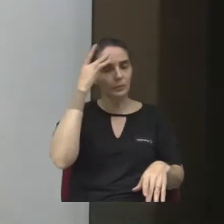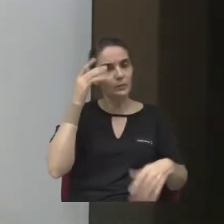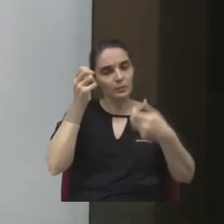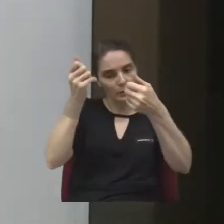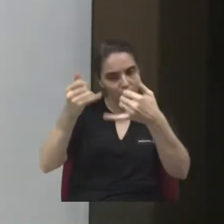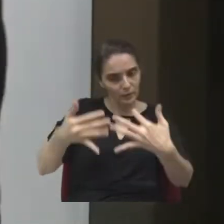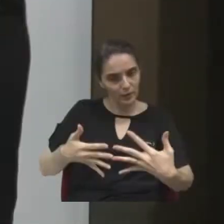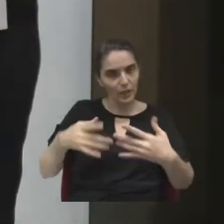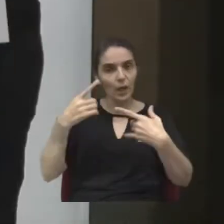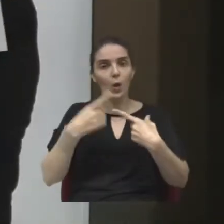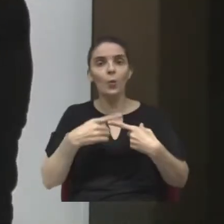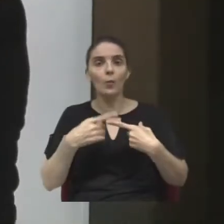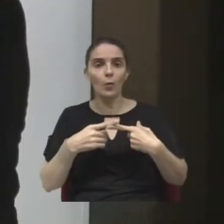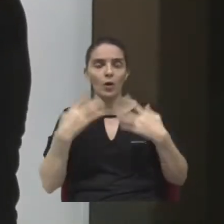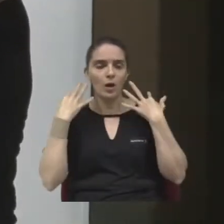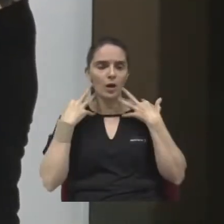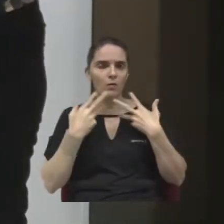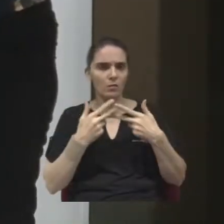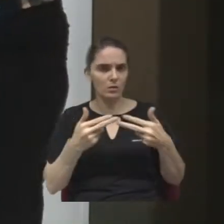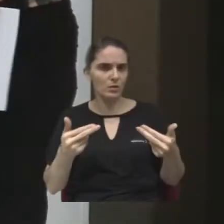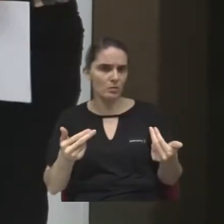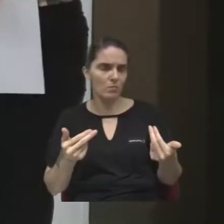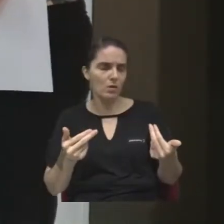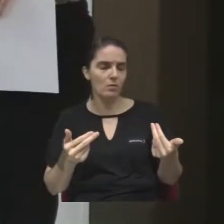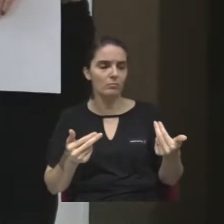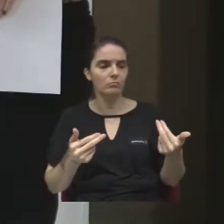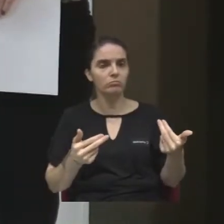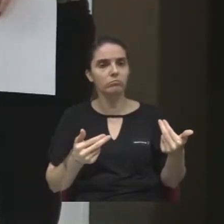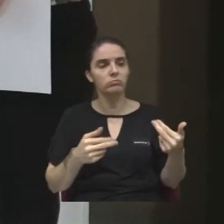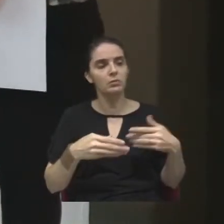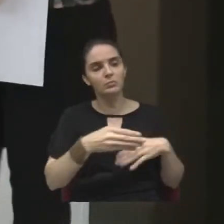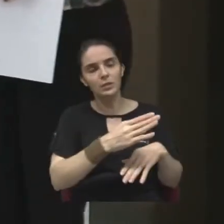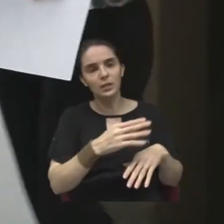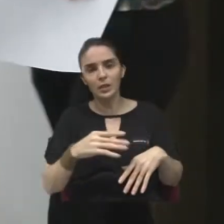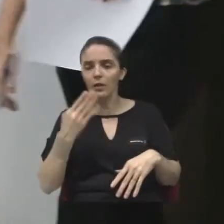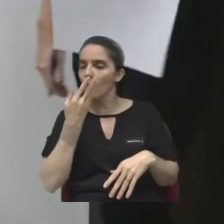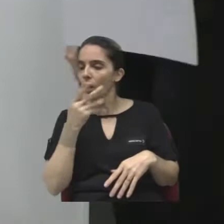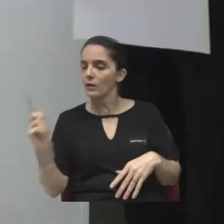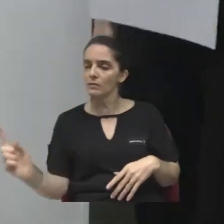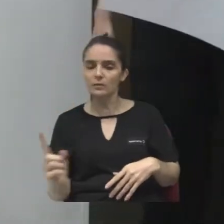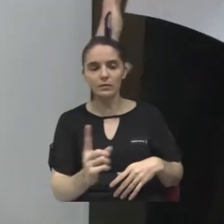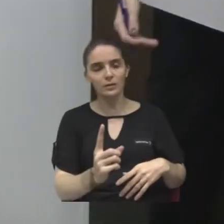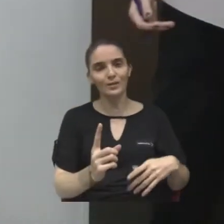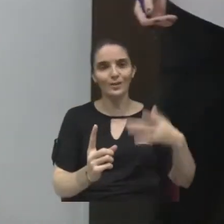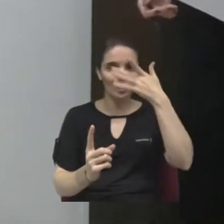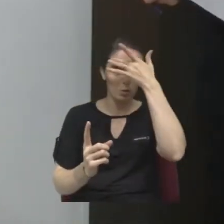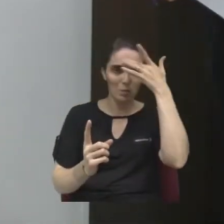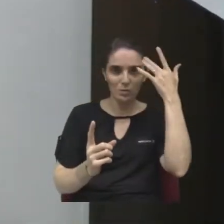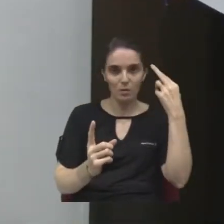se entender, e principalmente a necessidade de que os animais